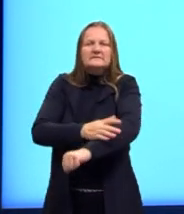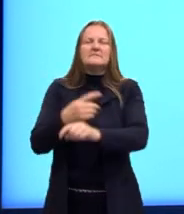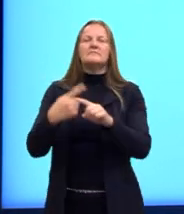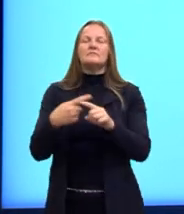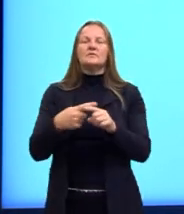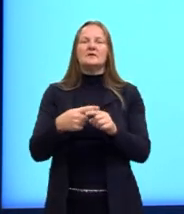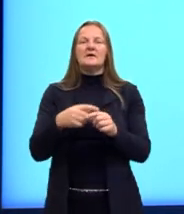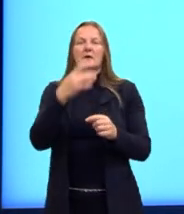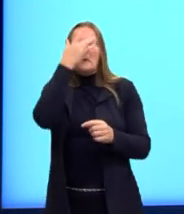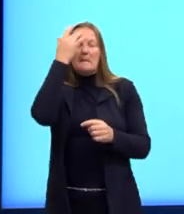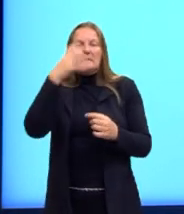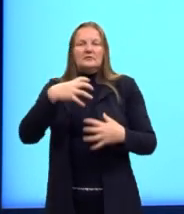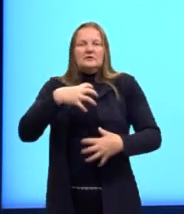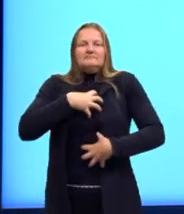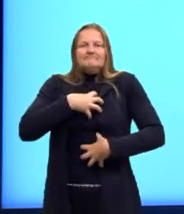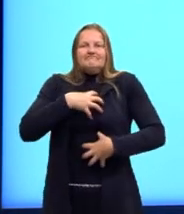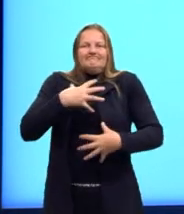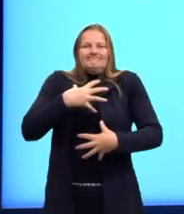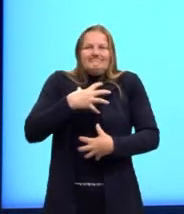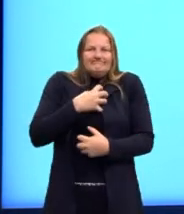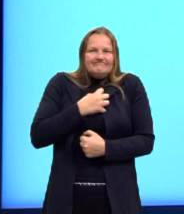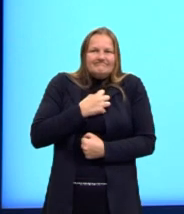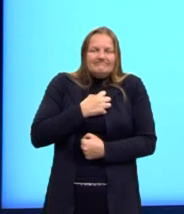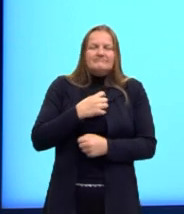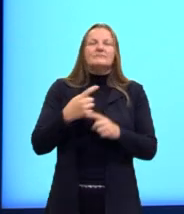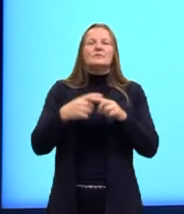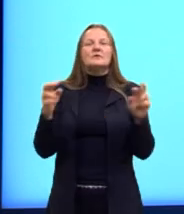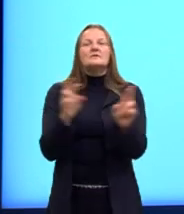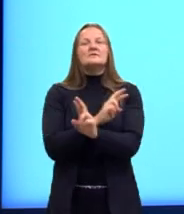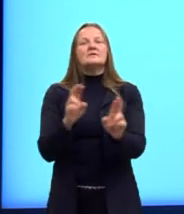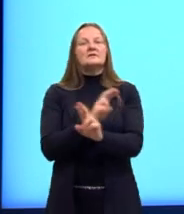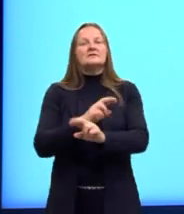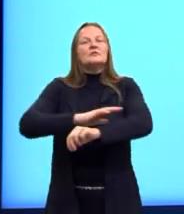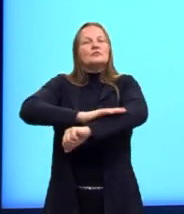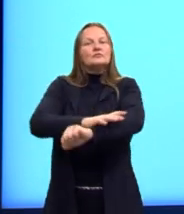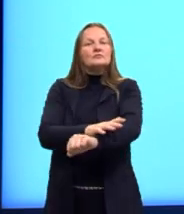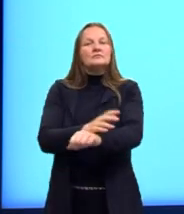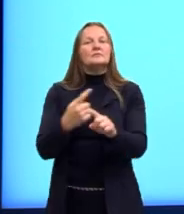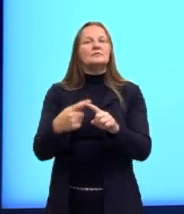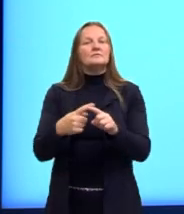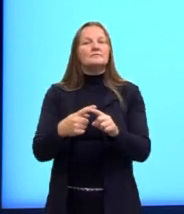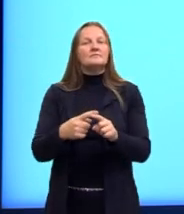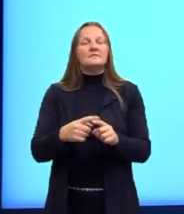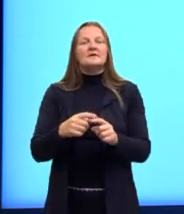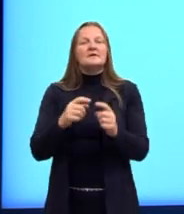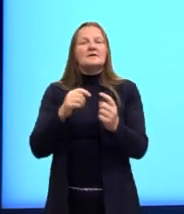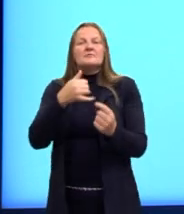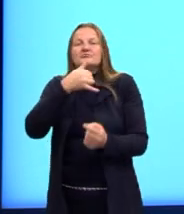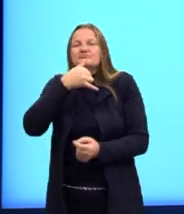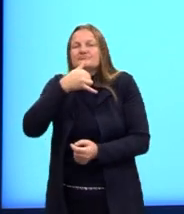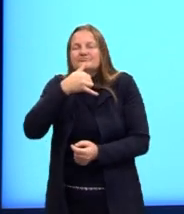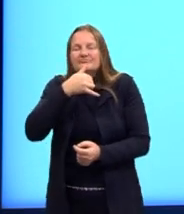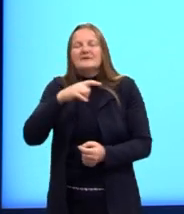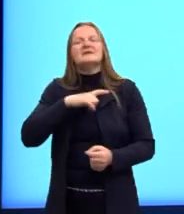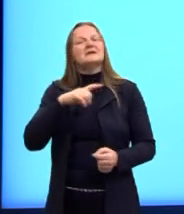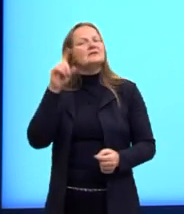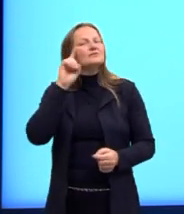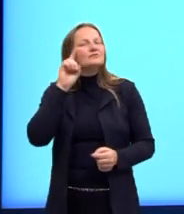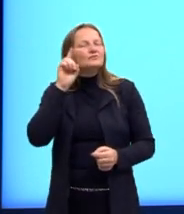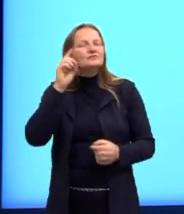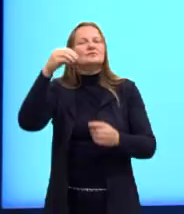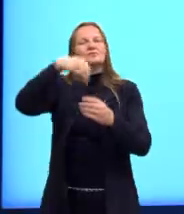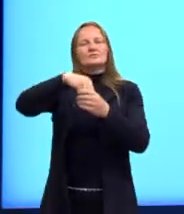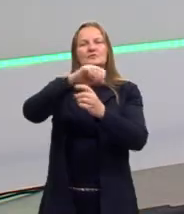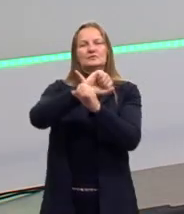expressão humor negro tem relação também com racismo que algo que infelizmente ainda acontece na